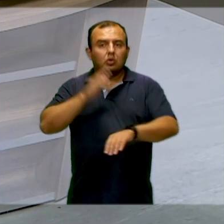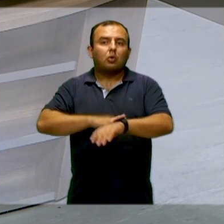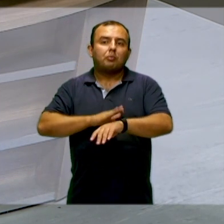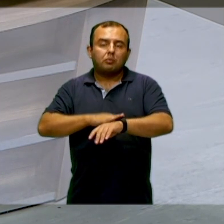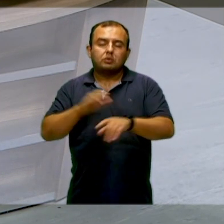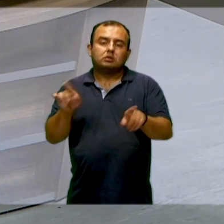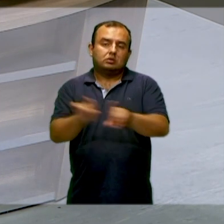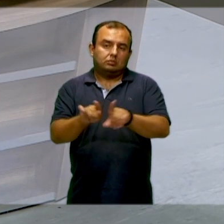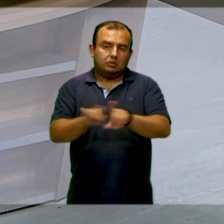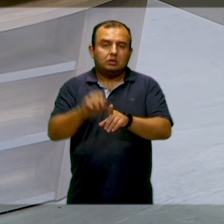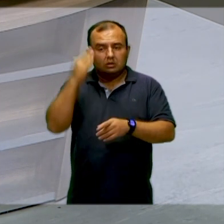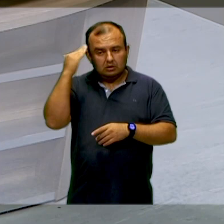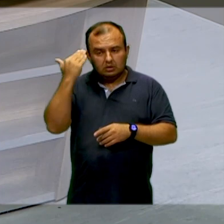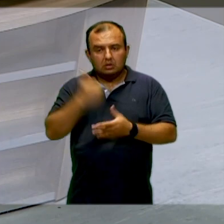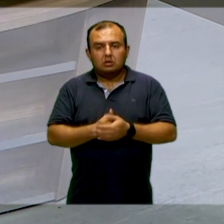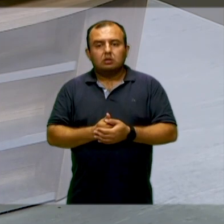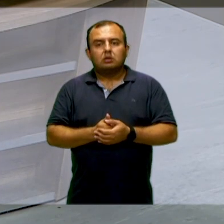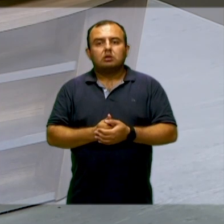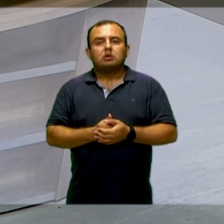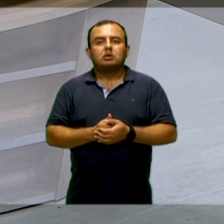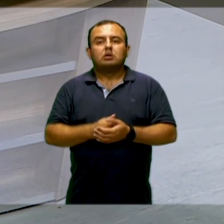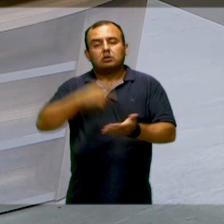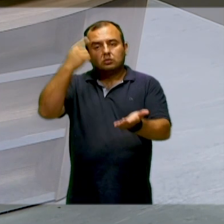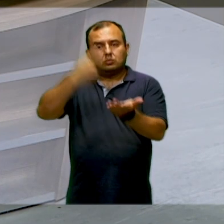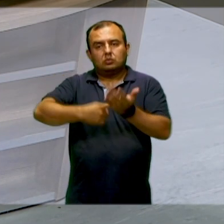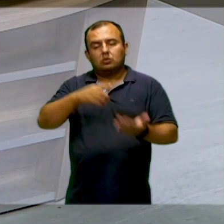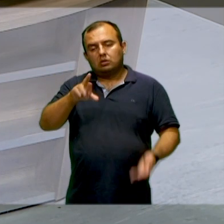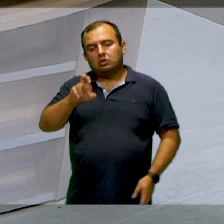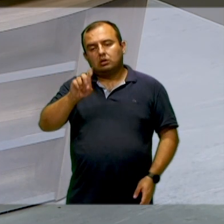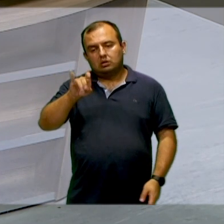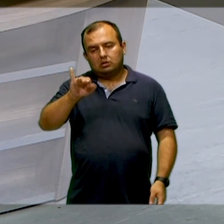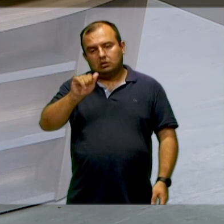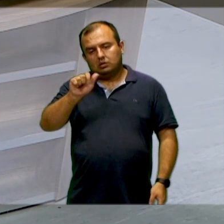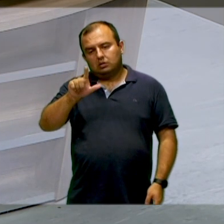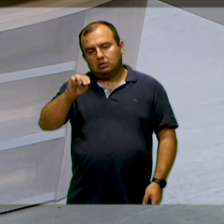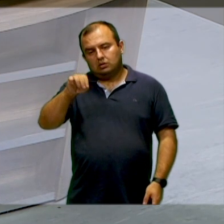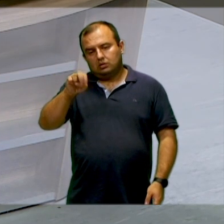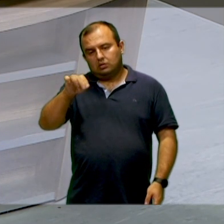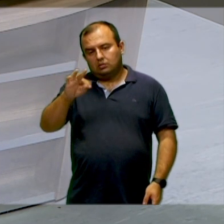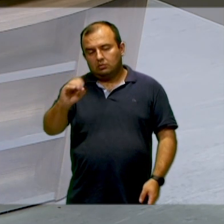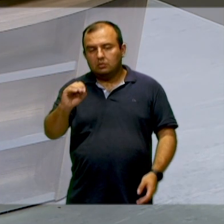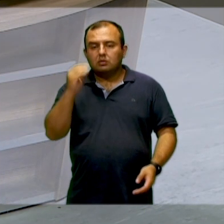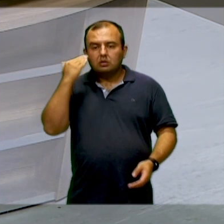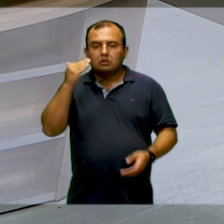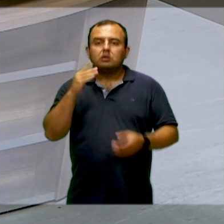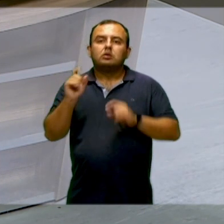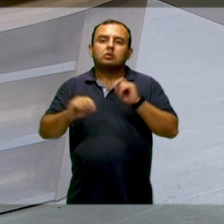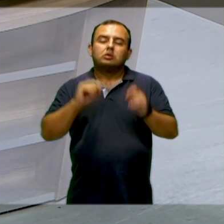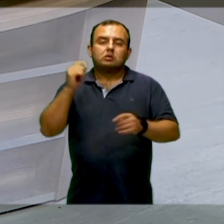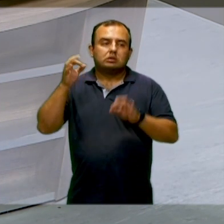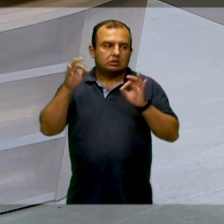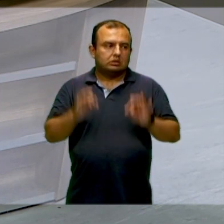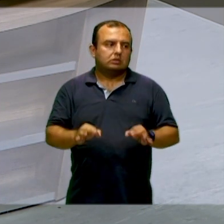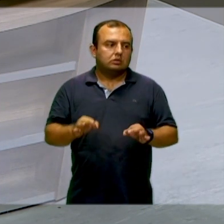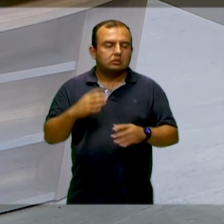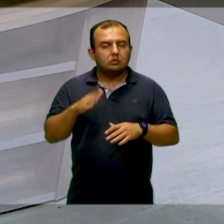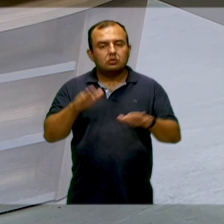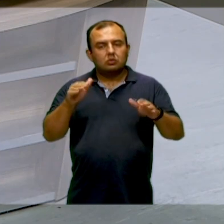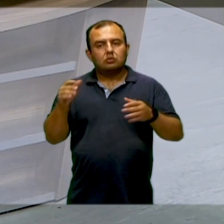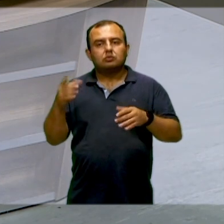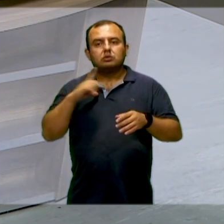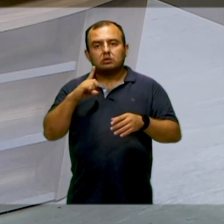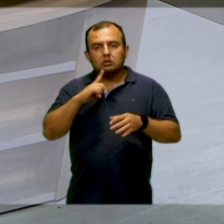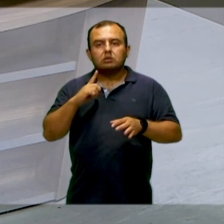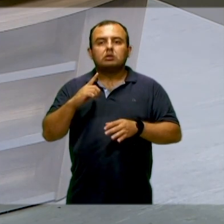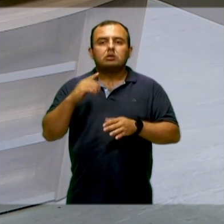né? Mas, assim, o credenciamento é o mínimo para a gente saber da qualificação do profissional e, na medida que isso for chegando,